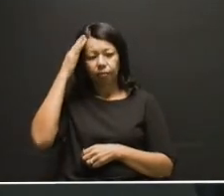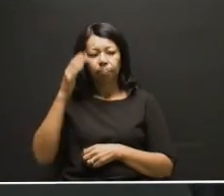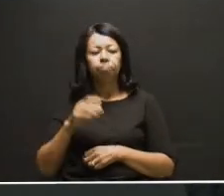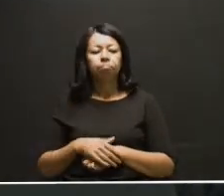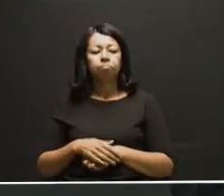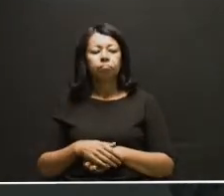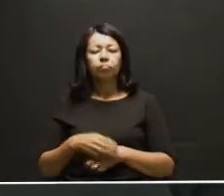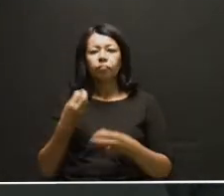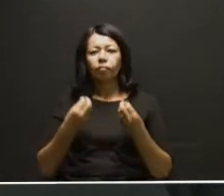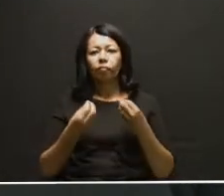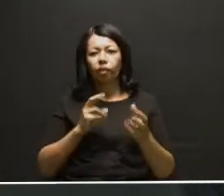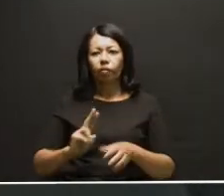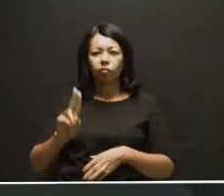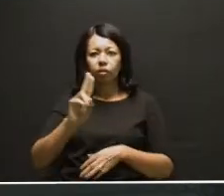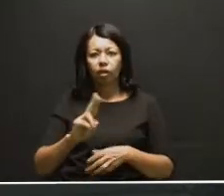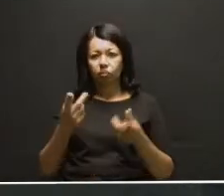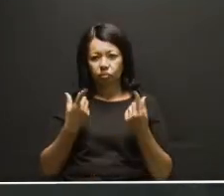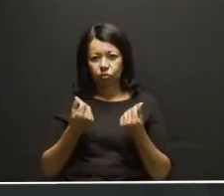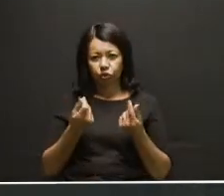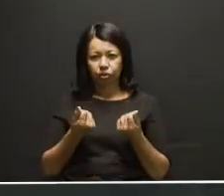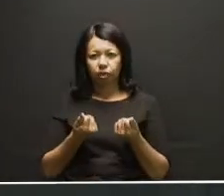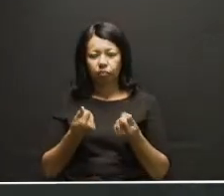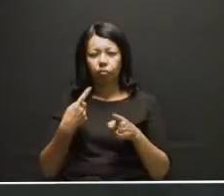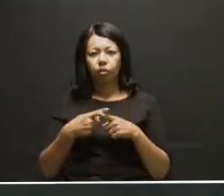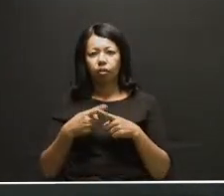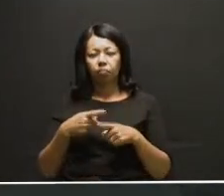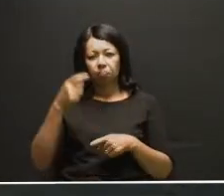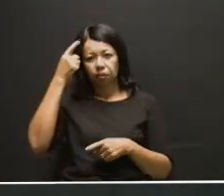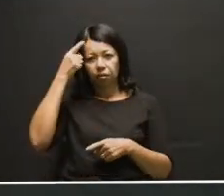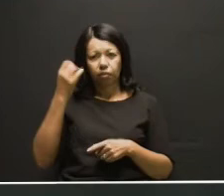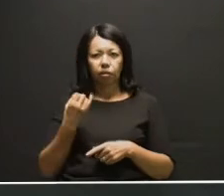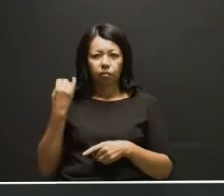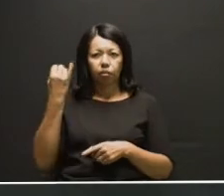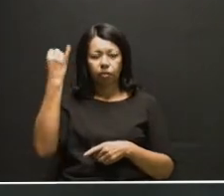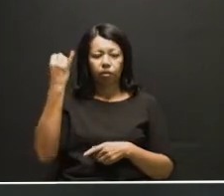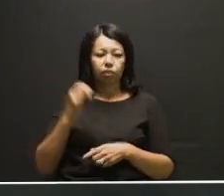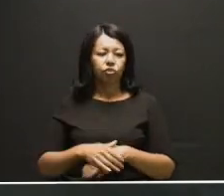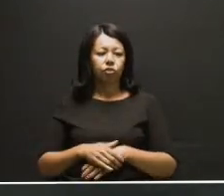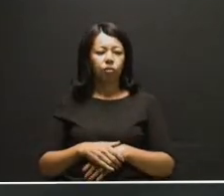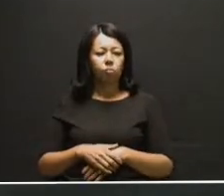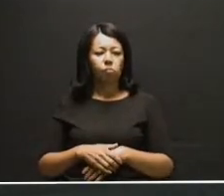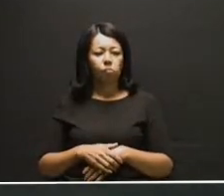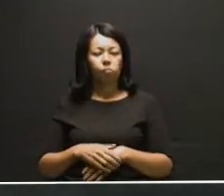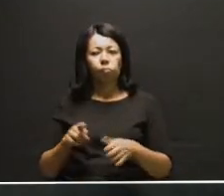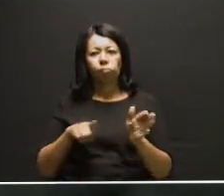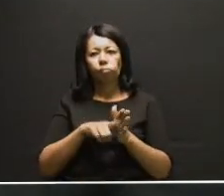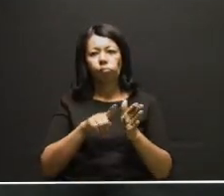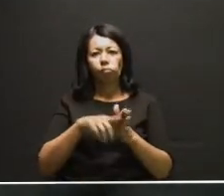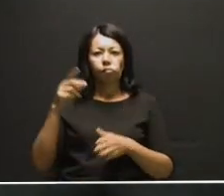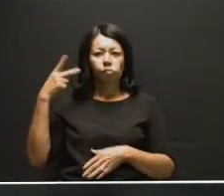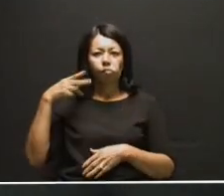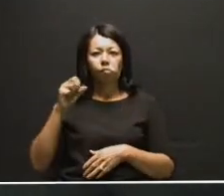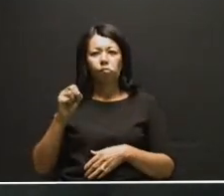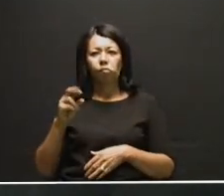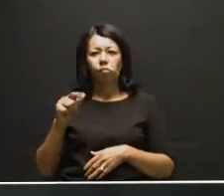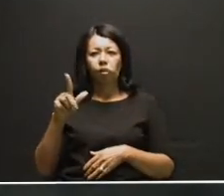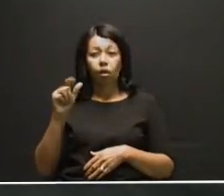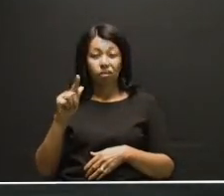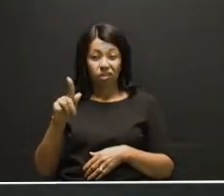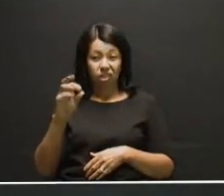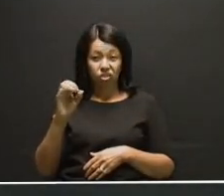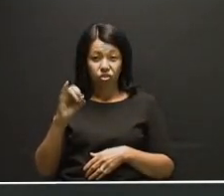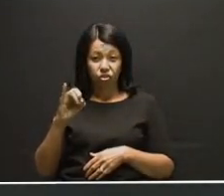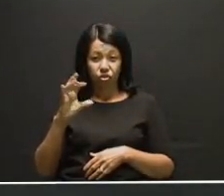destinado o dinheiro né porque acho que é importante essa questão da transparência eu fiz uma pergunta o vereador sergio santana com relação